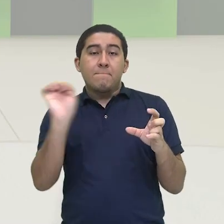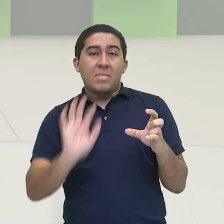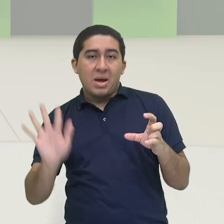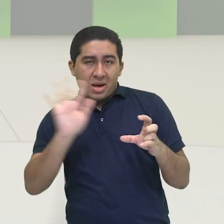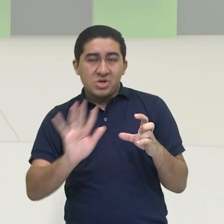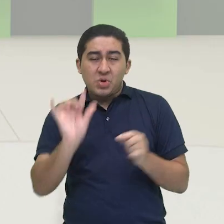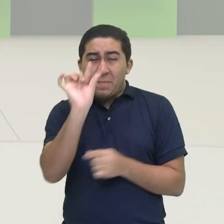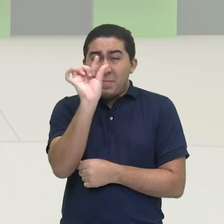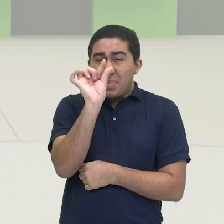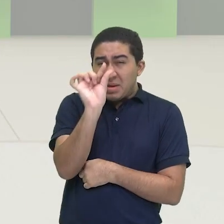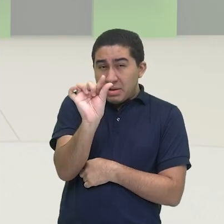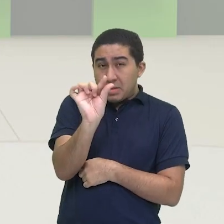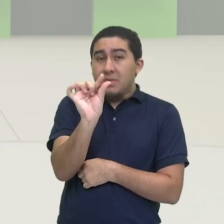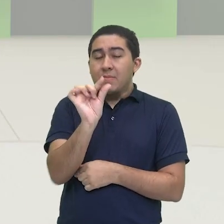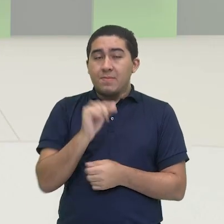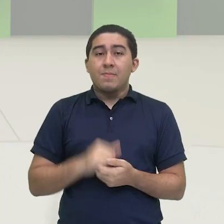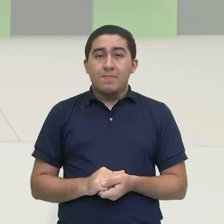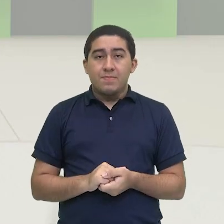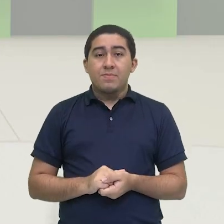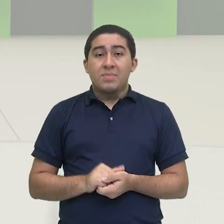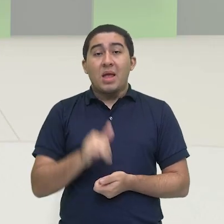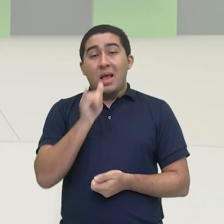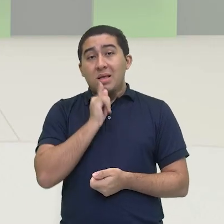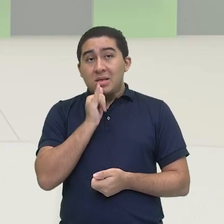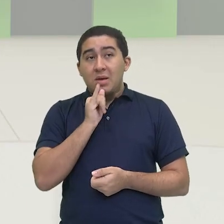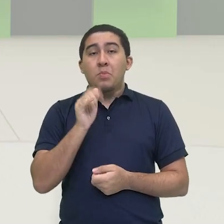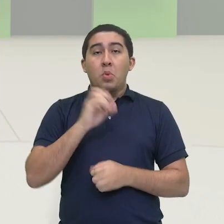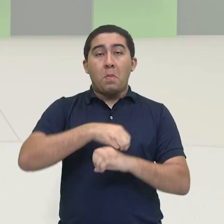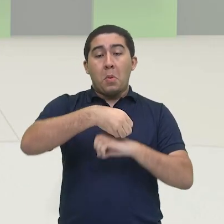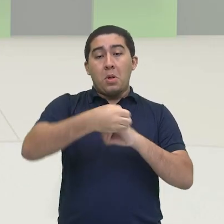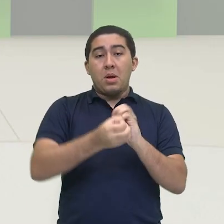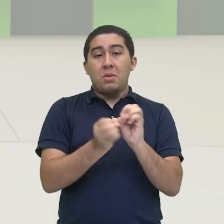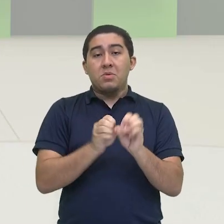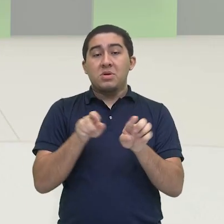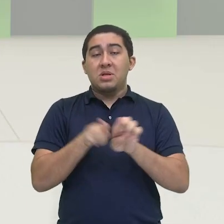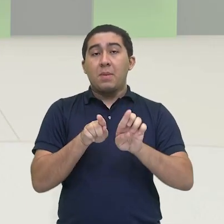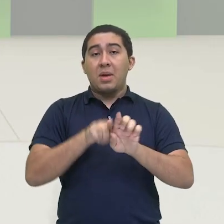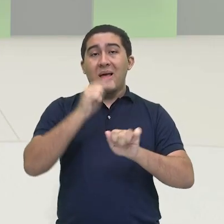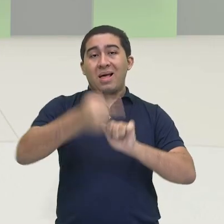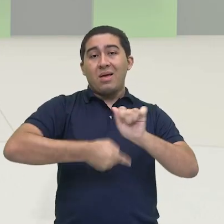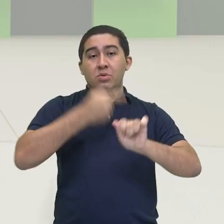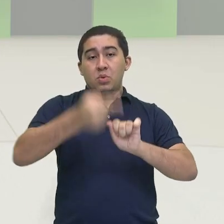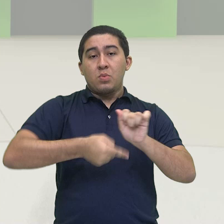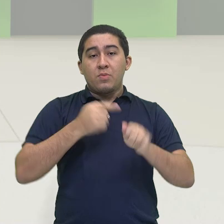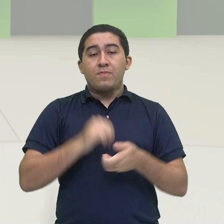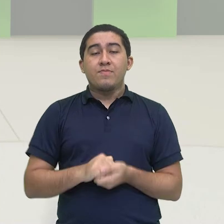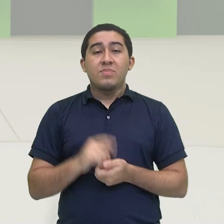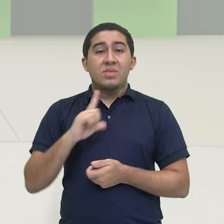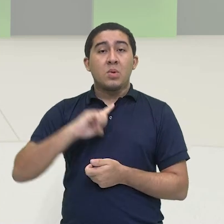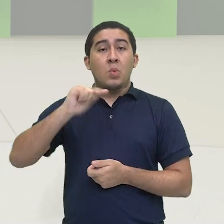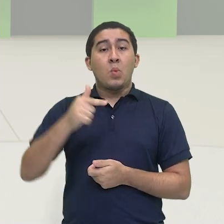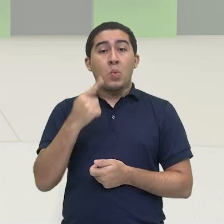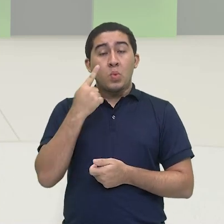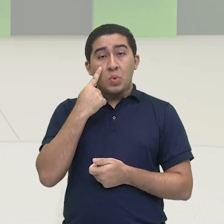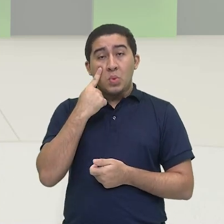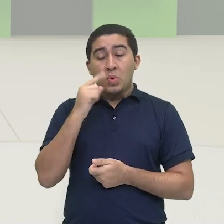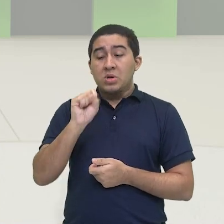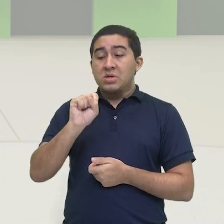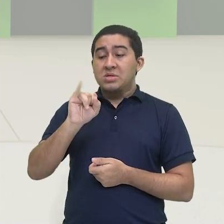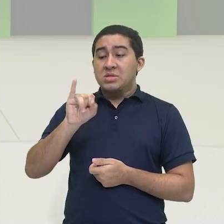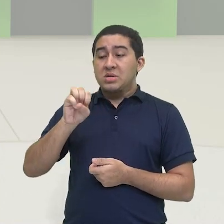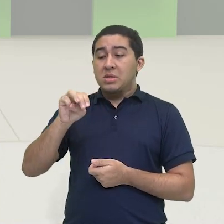ainda bem menores, como das moléculas e átomos. E eu tenho um domínio simbólico, que é aquele que